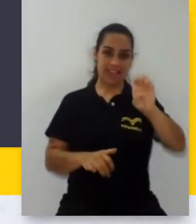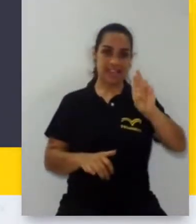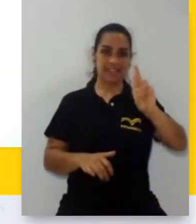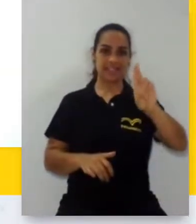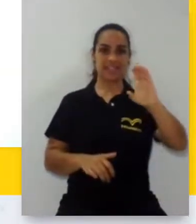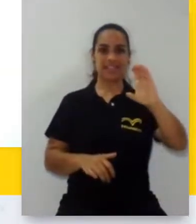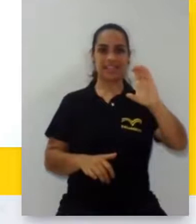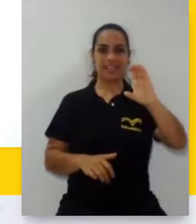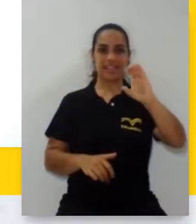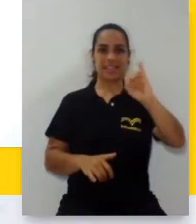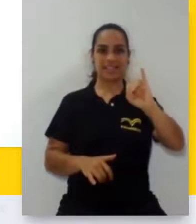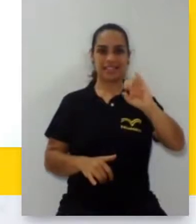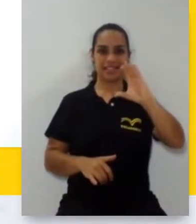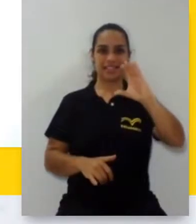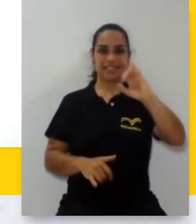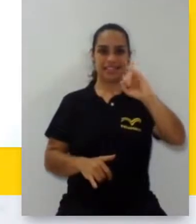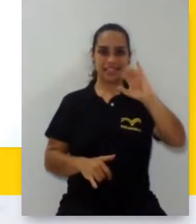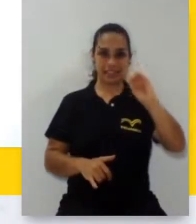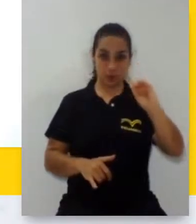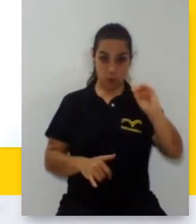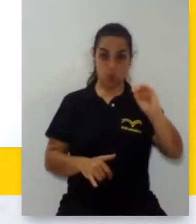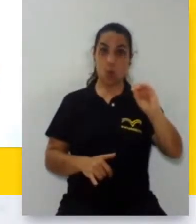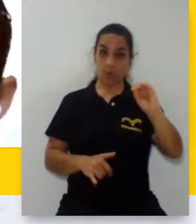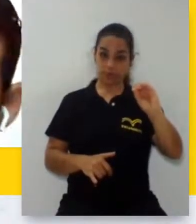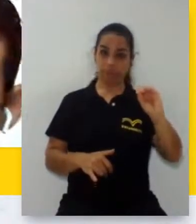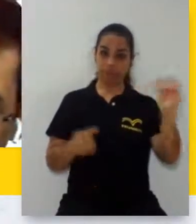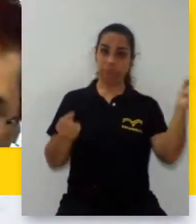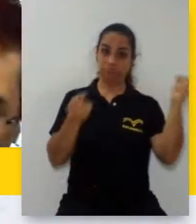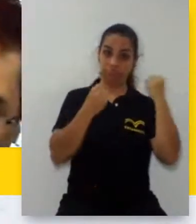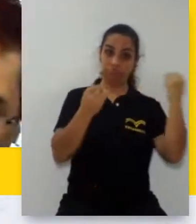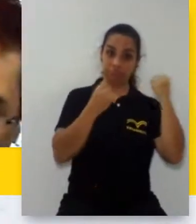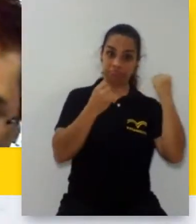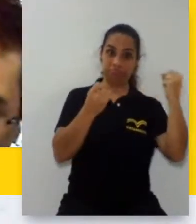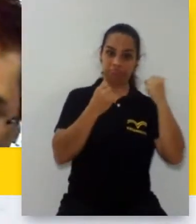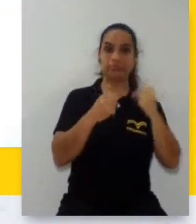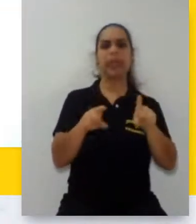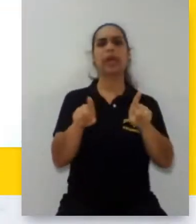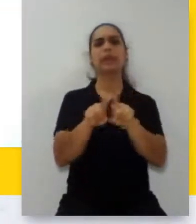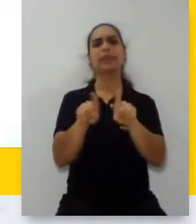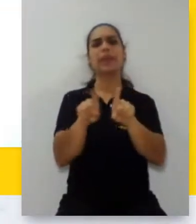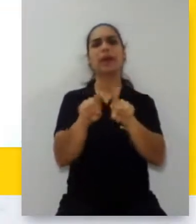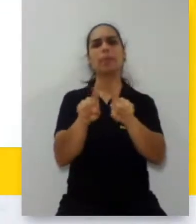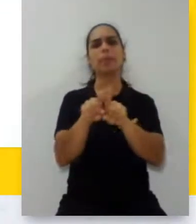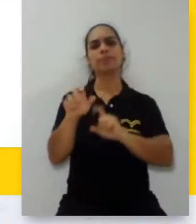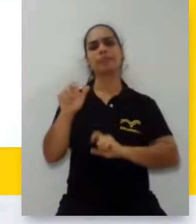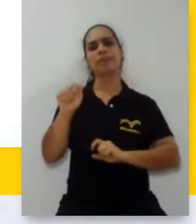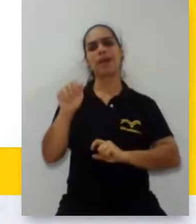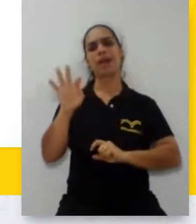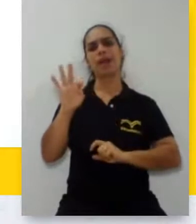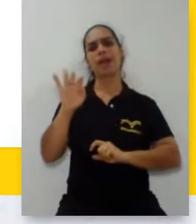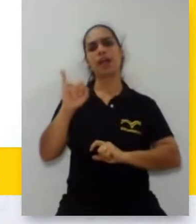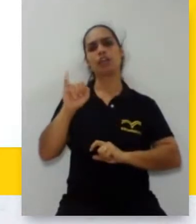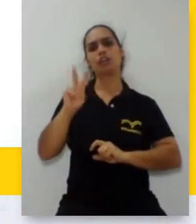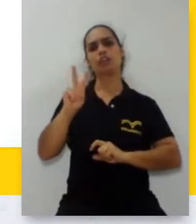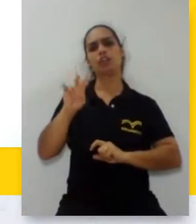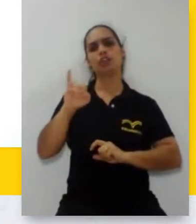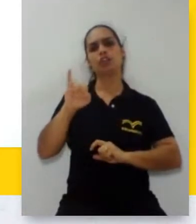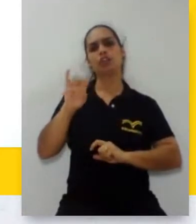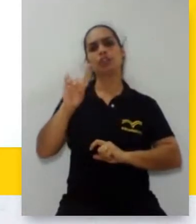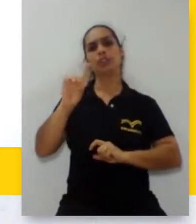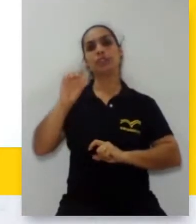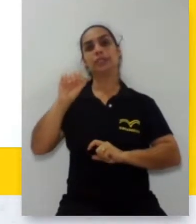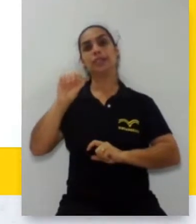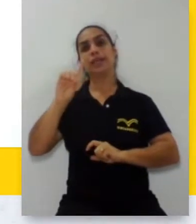Certo, ótimo. Muito boa pergunta. Legal que o pessoal está participando. E então, eu vou entrar nesses